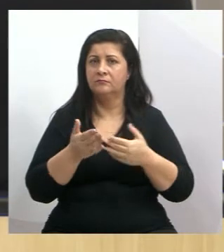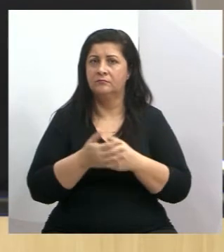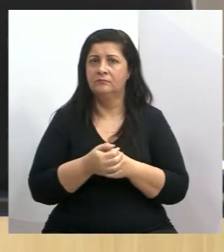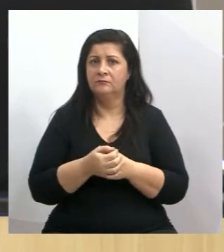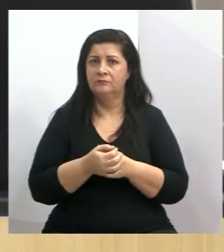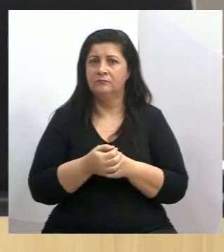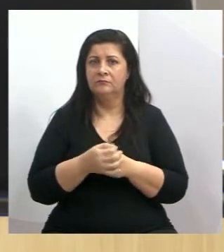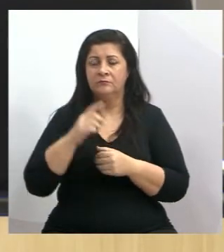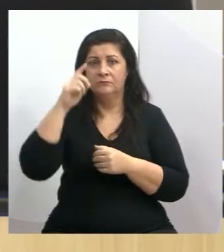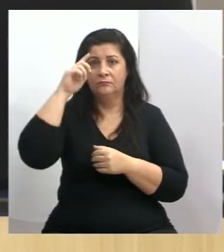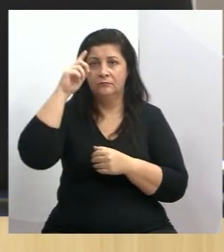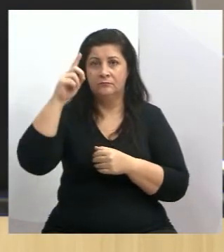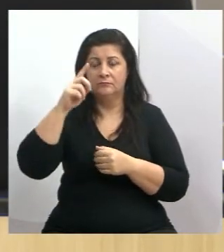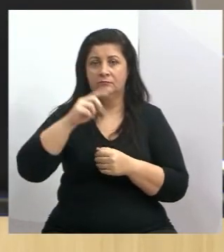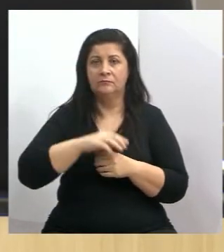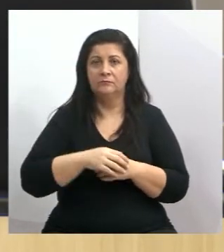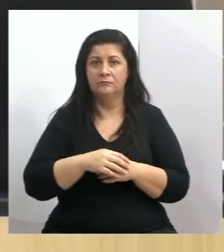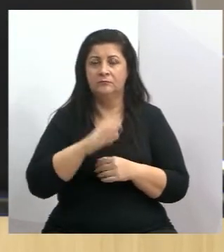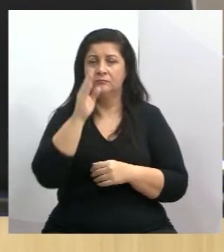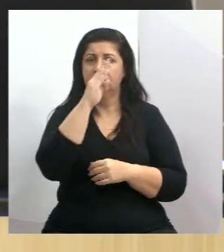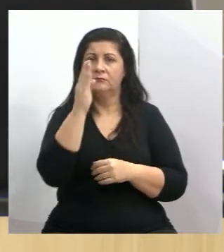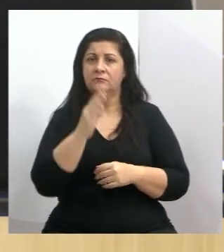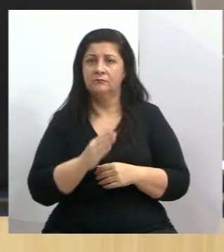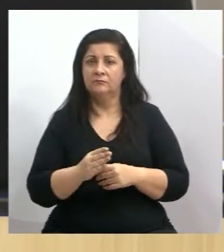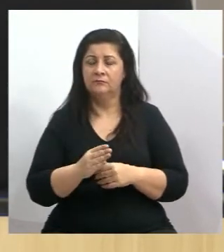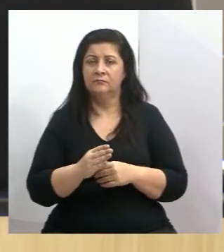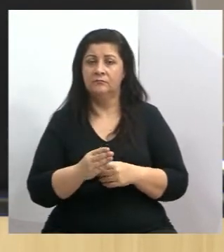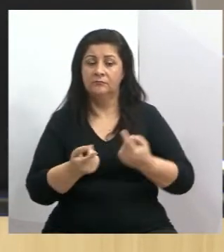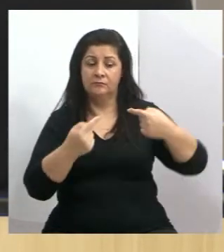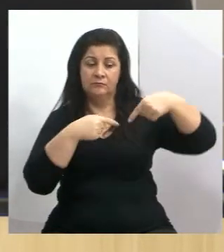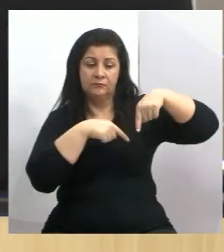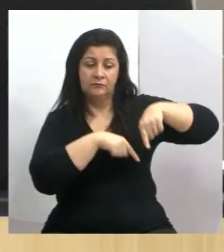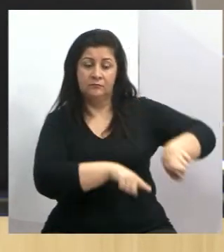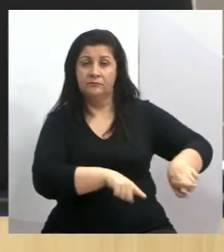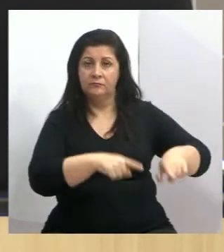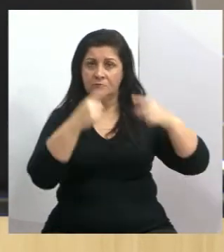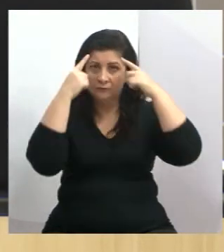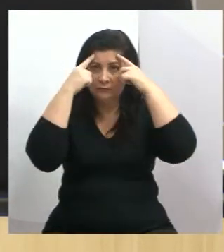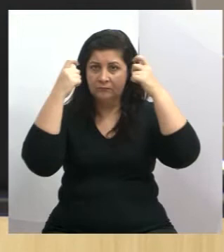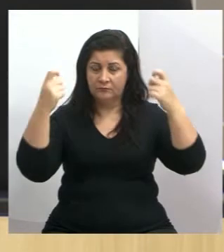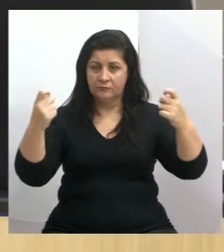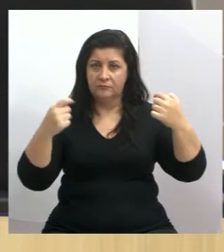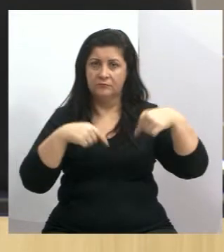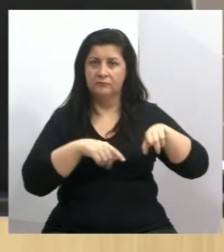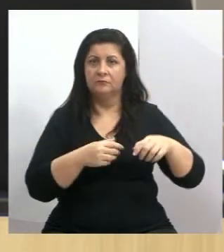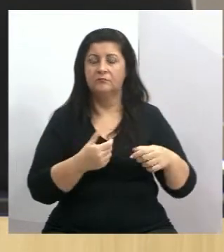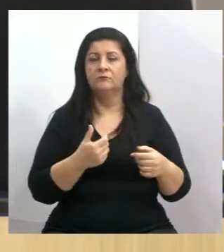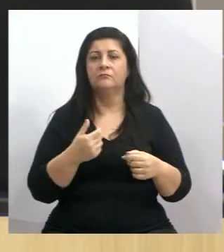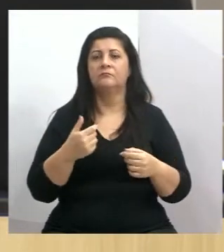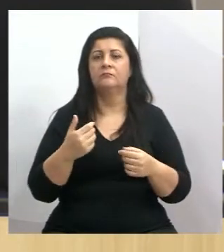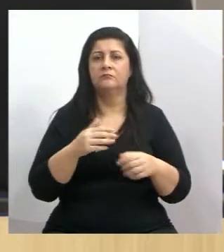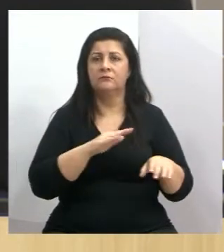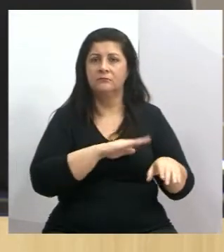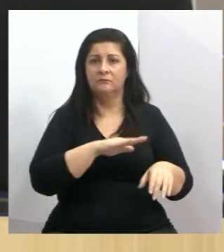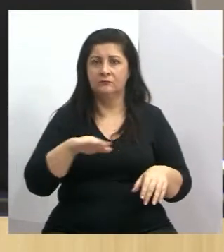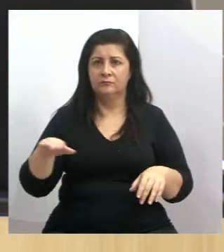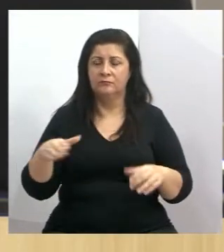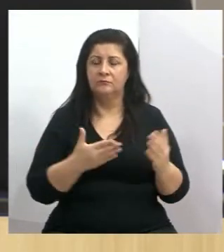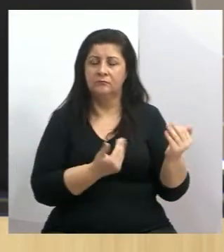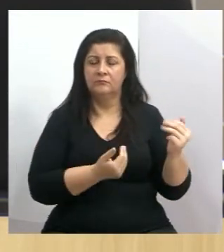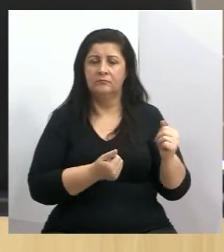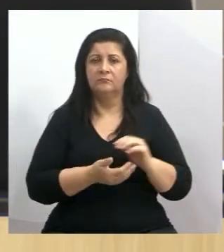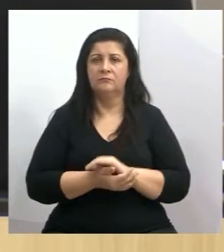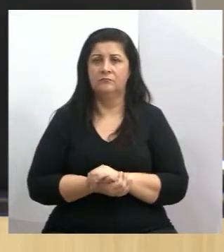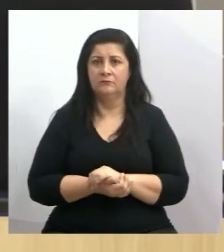transcurso do Dia Nacional do combate ao abuso e à exploração sexual de crianças e adolescentes 18 de Maio a